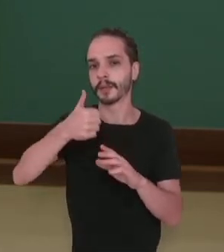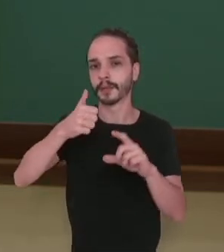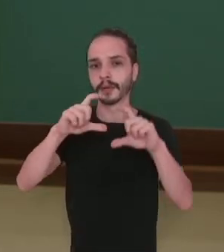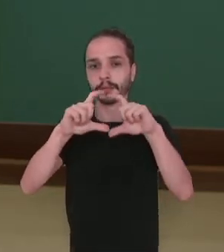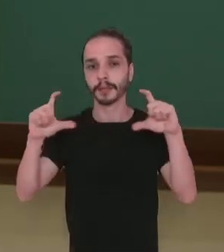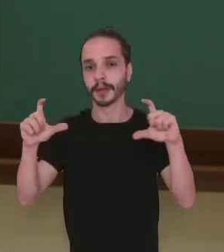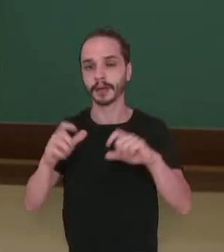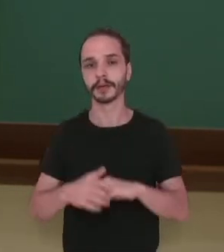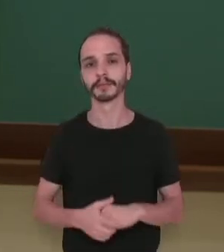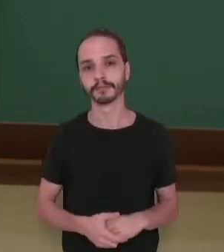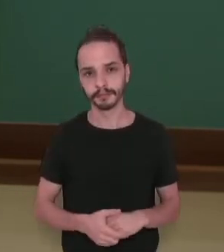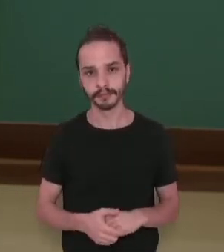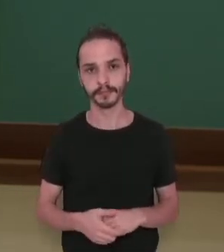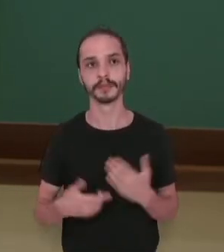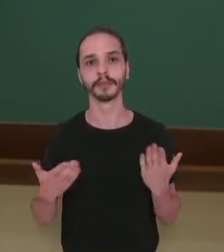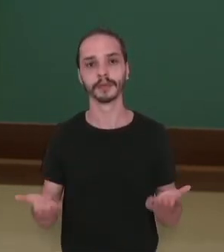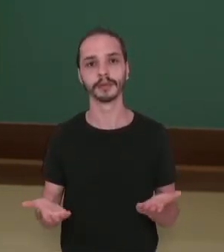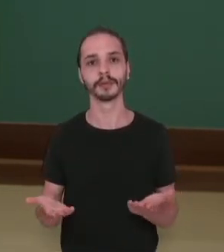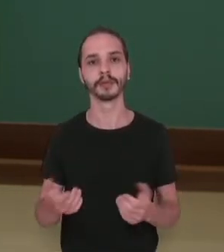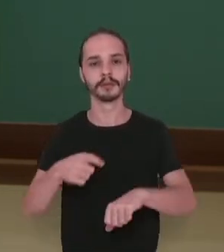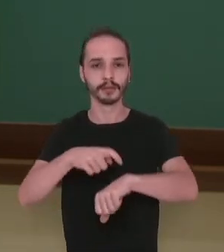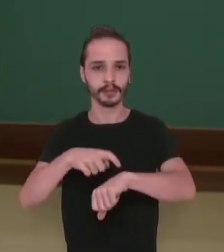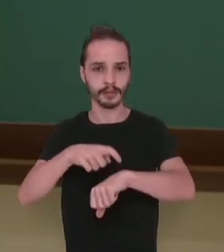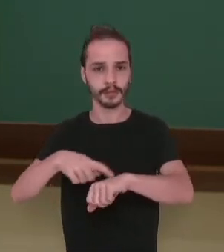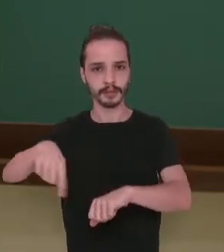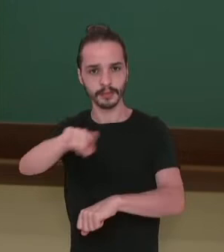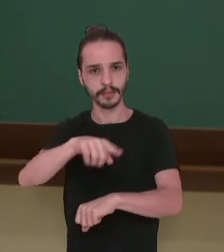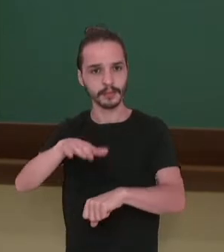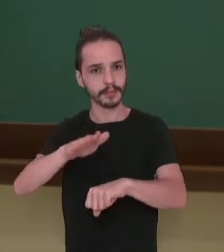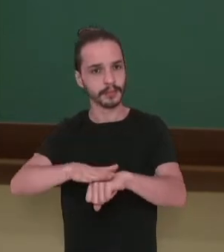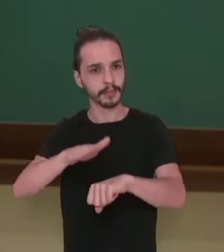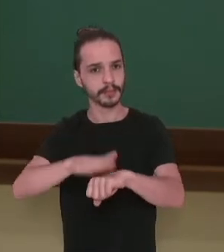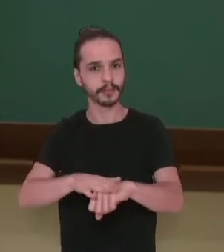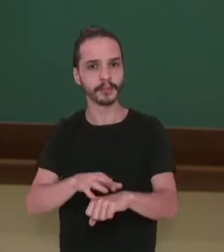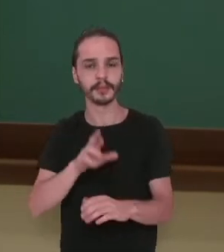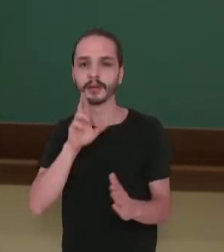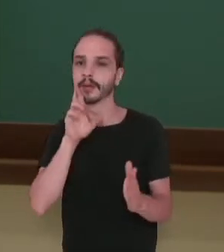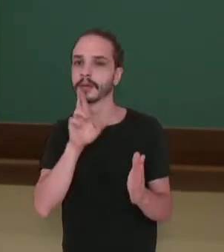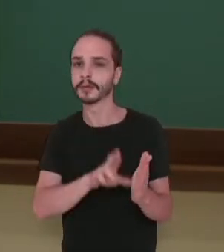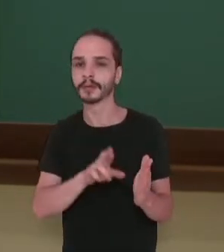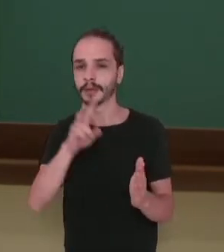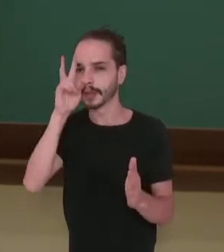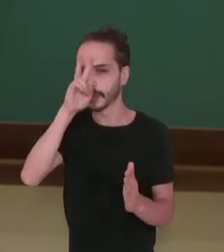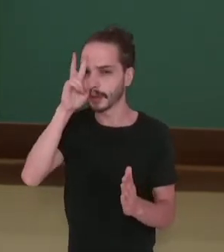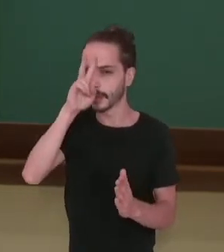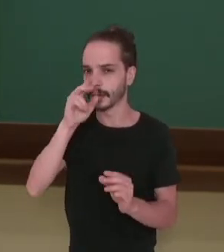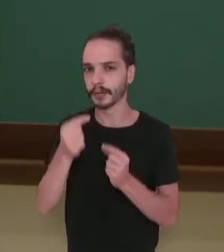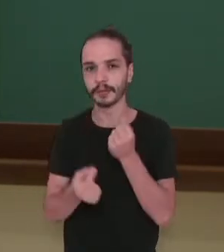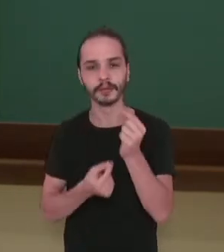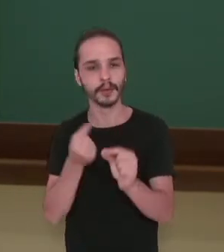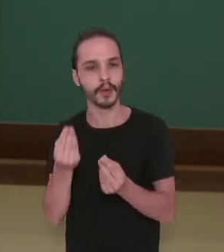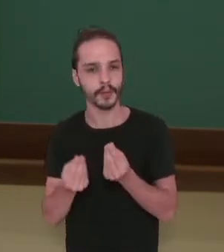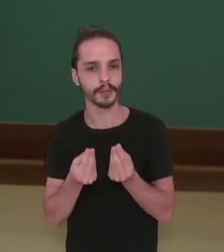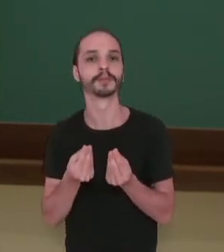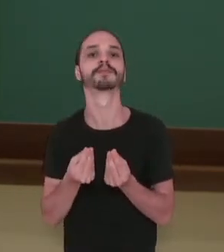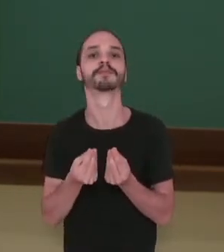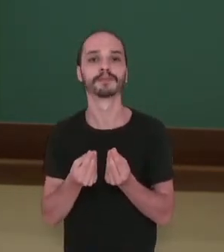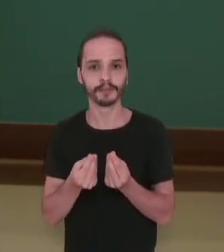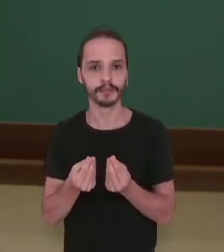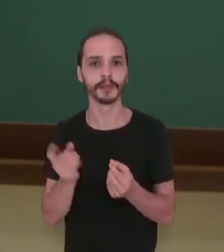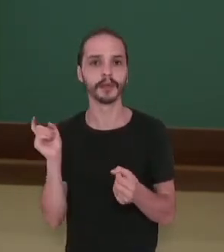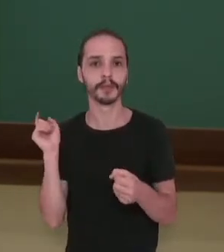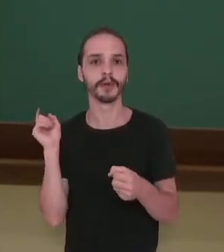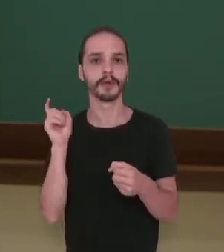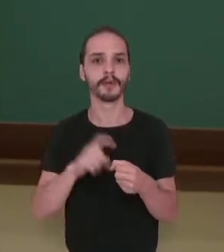do texto? Né? Então, a gente vai dar um tempinho aí para vocês tentarem relembrar e aí vamos para